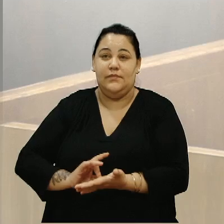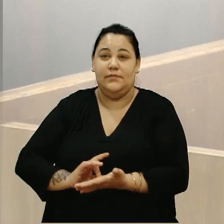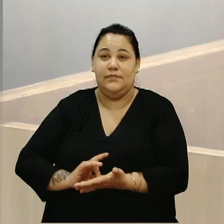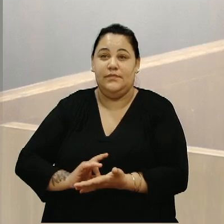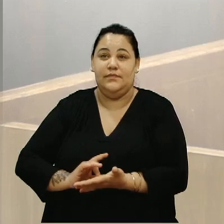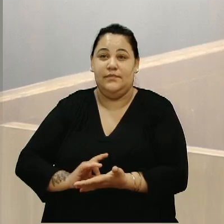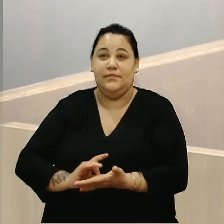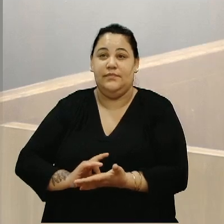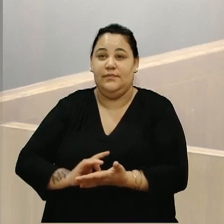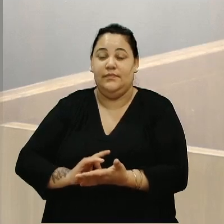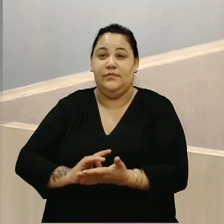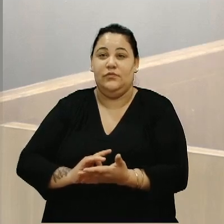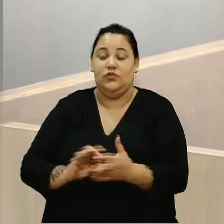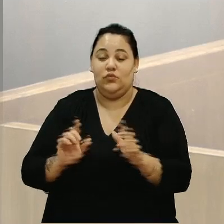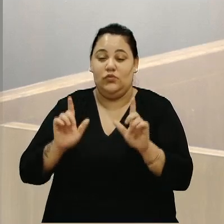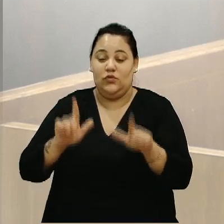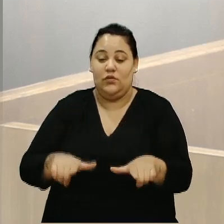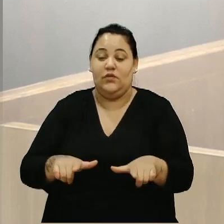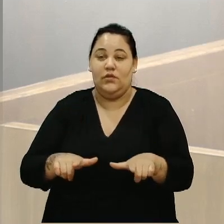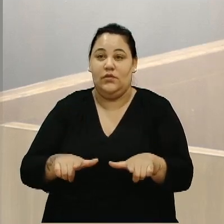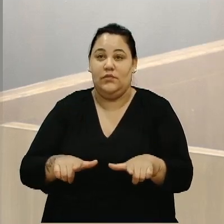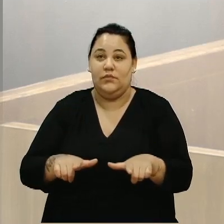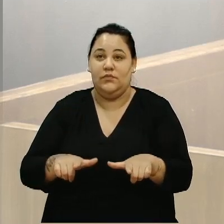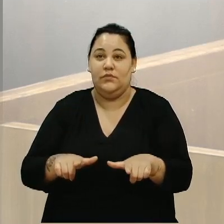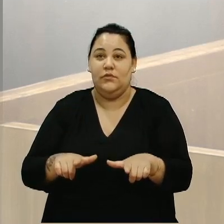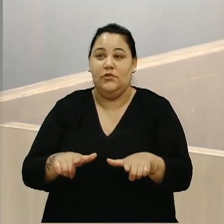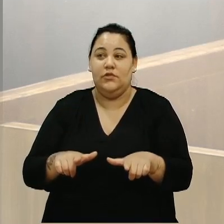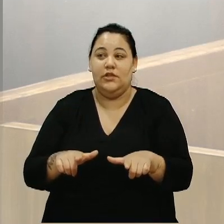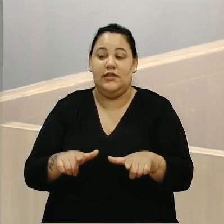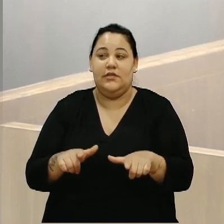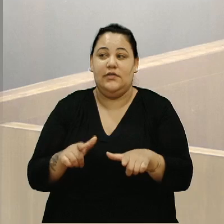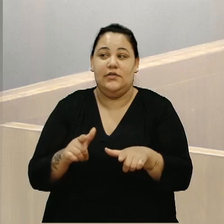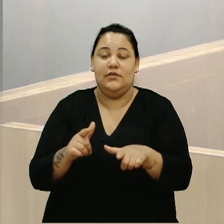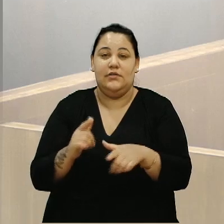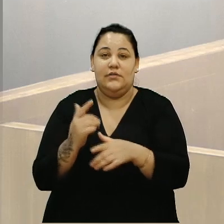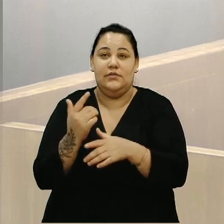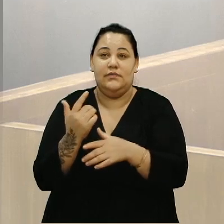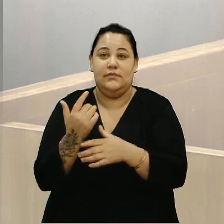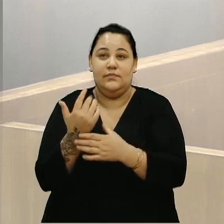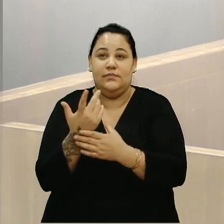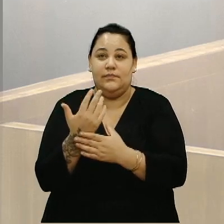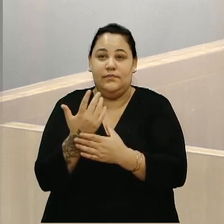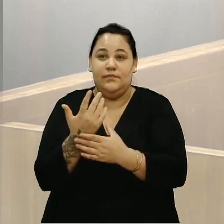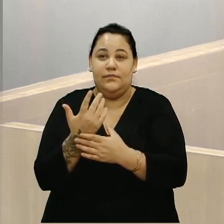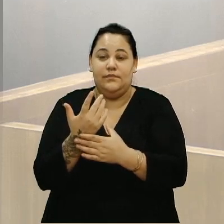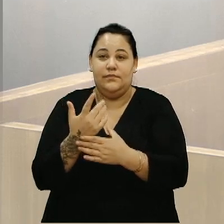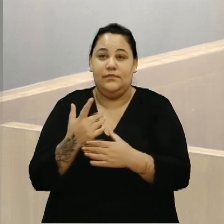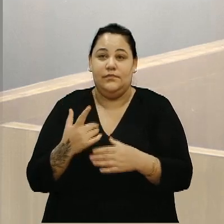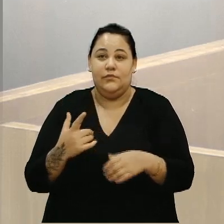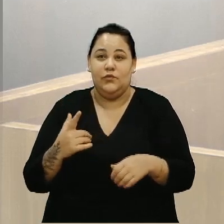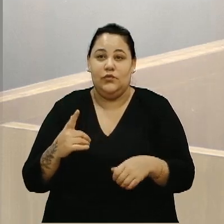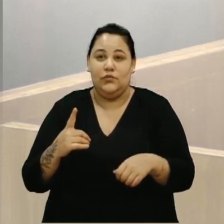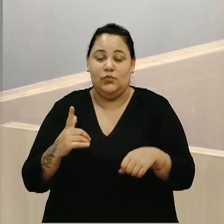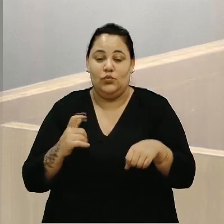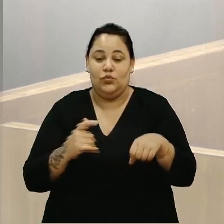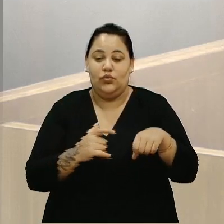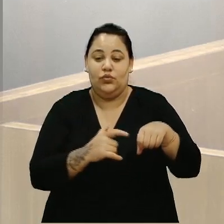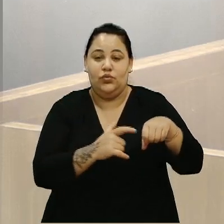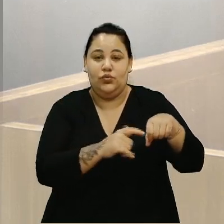da URGS, do embrião de uma universidade federal aqui na nossa região.